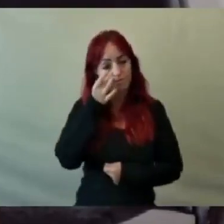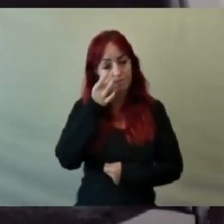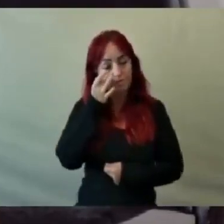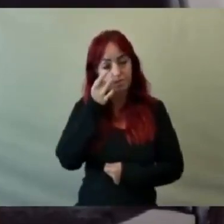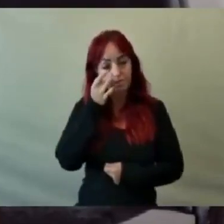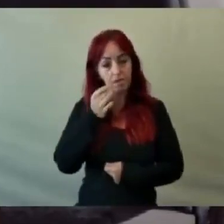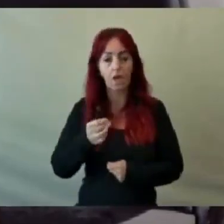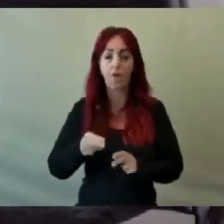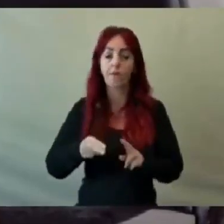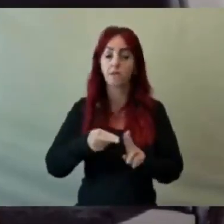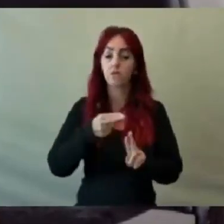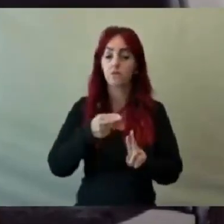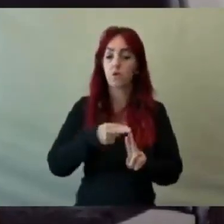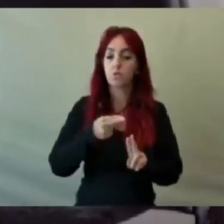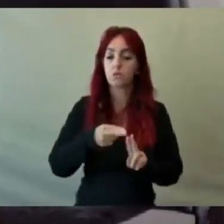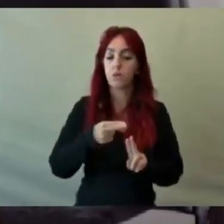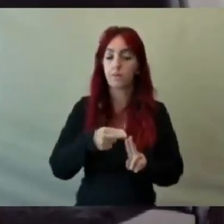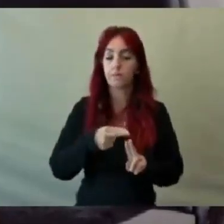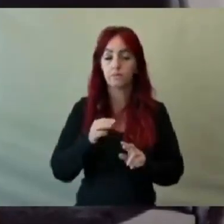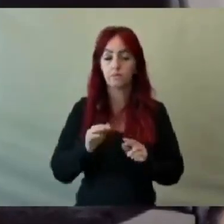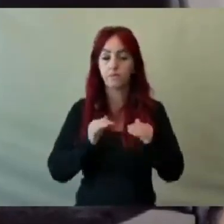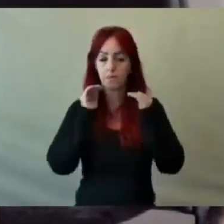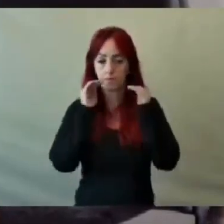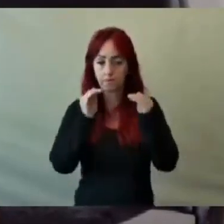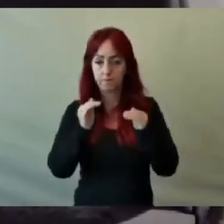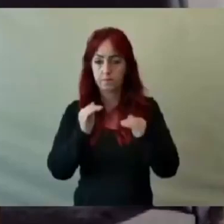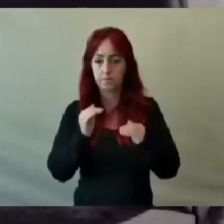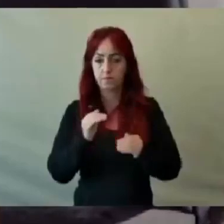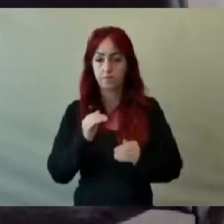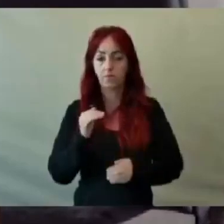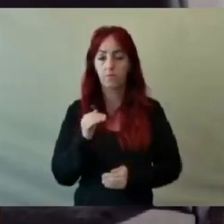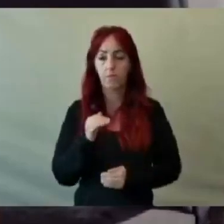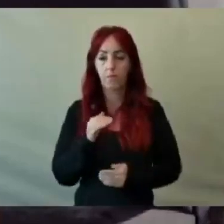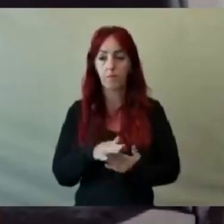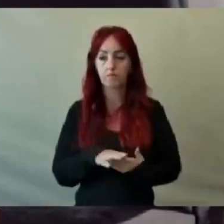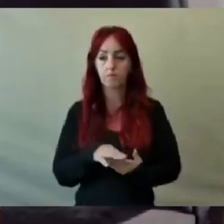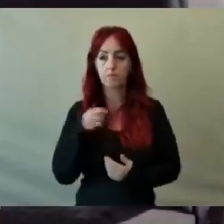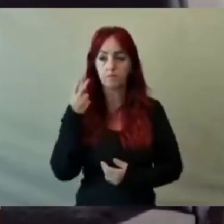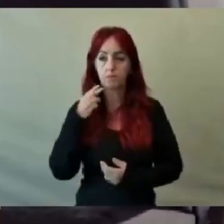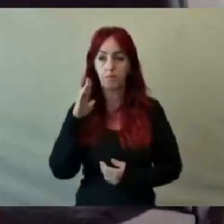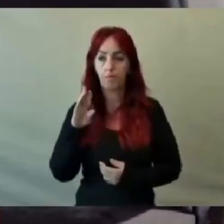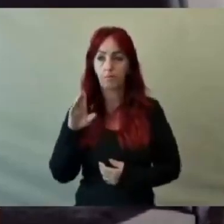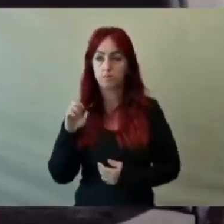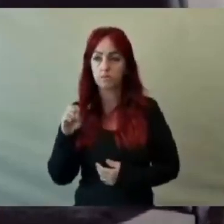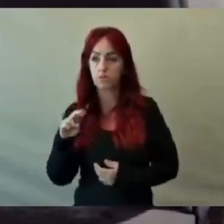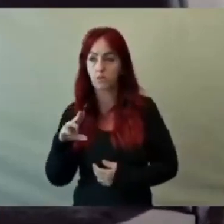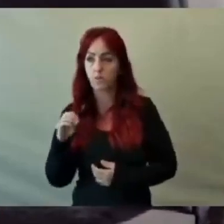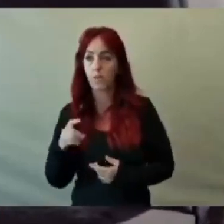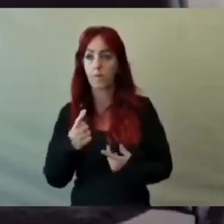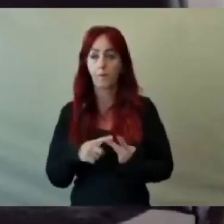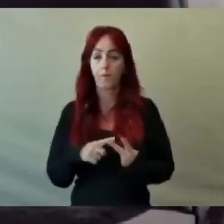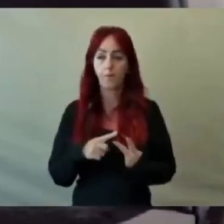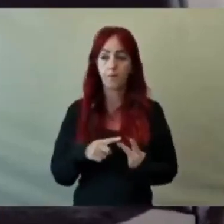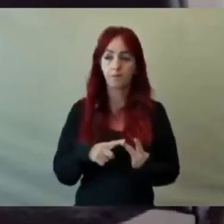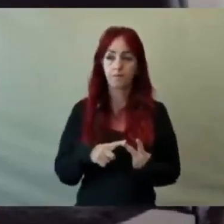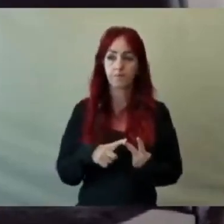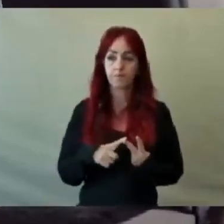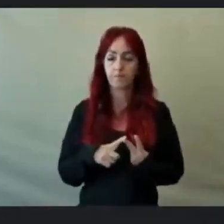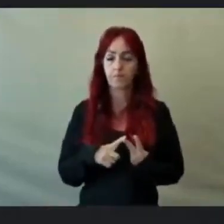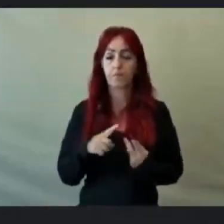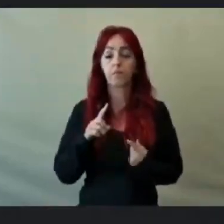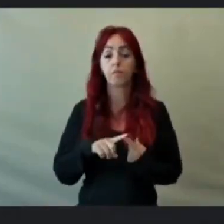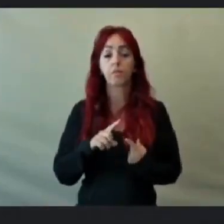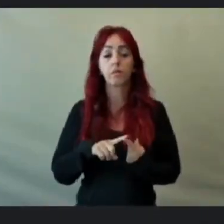competentes. Autoria, vereador doutor Bruno Pedralva. Em discussão? Em votação? Como voto, vereador doutor Bruno